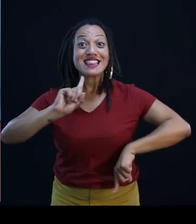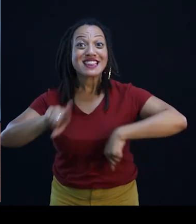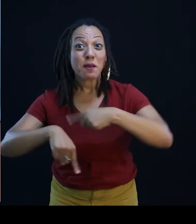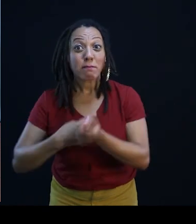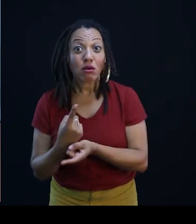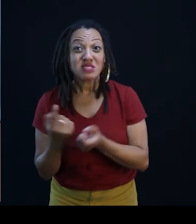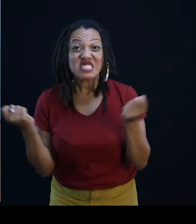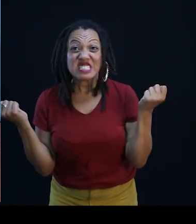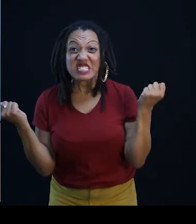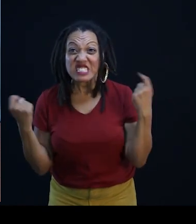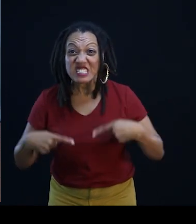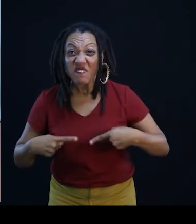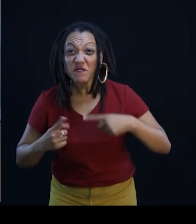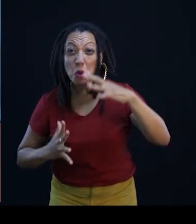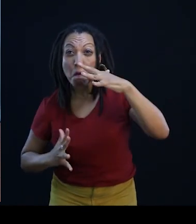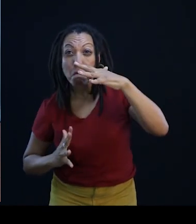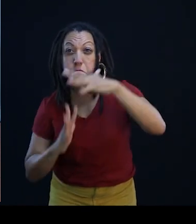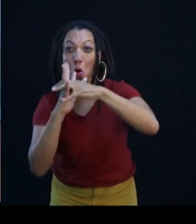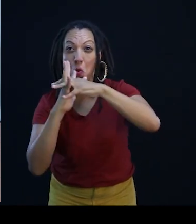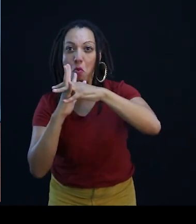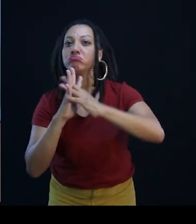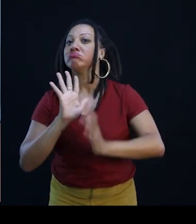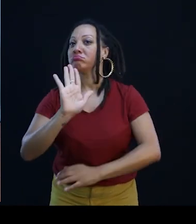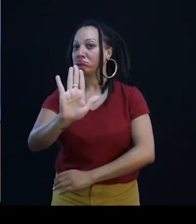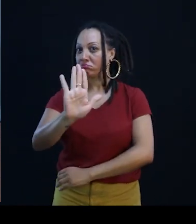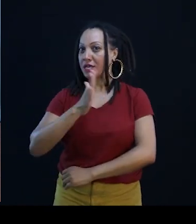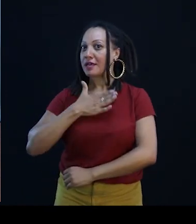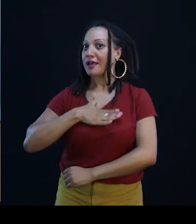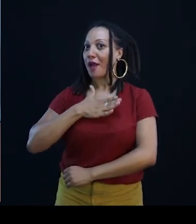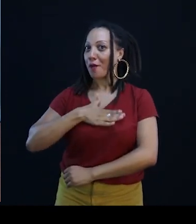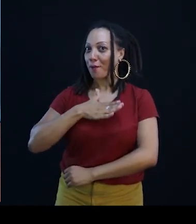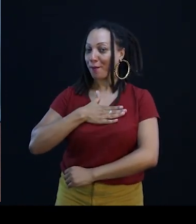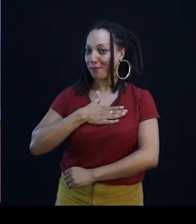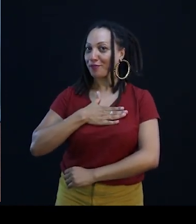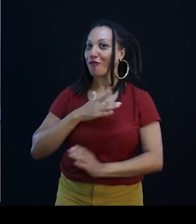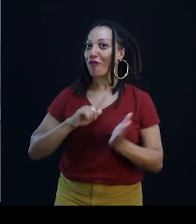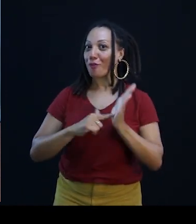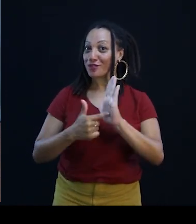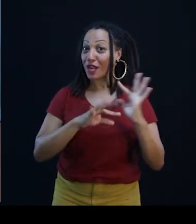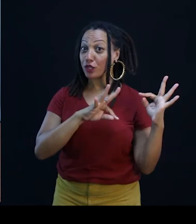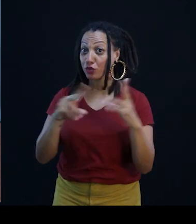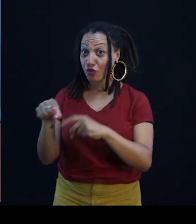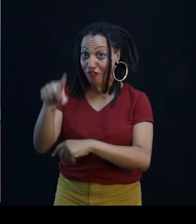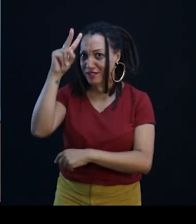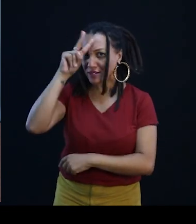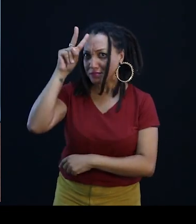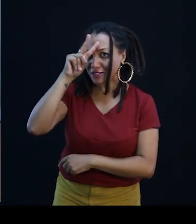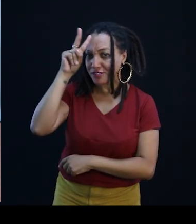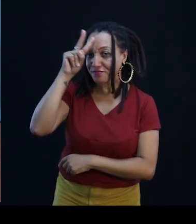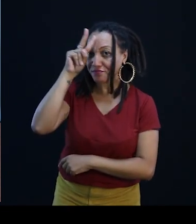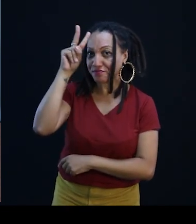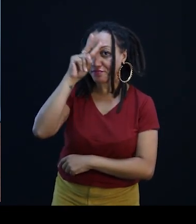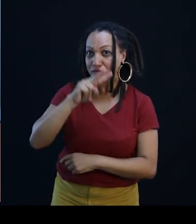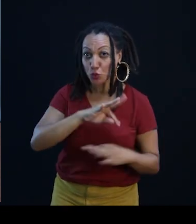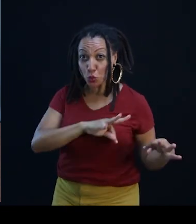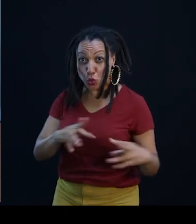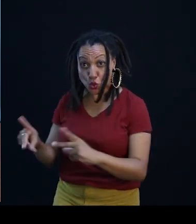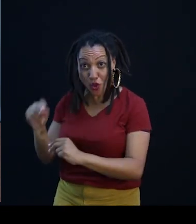vai ter o desafio máximo, que eu vou falar daqui a pouco o que é. Vamos tocar uma vez primeiro tudo. Você lembra todos os